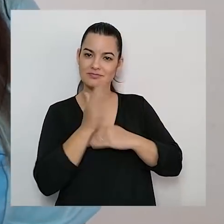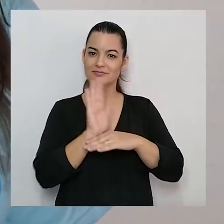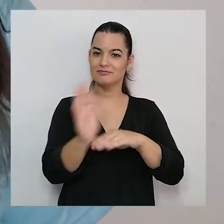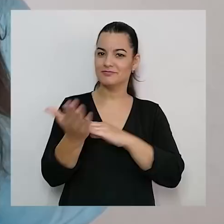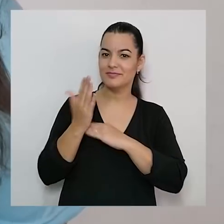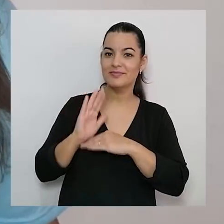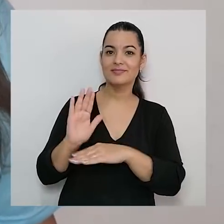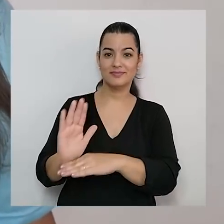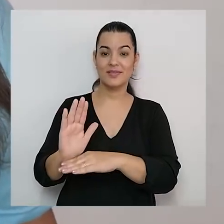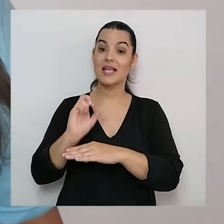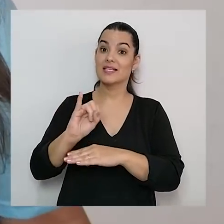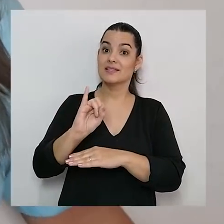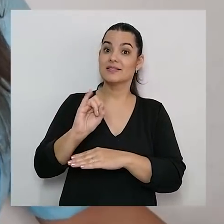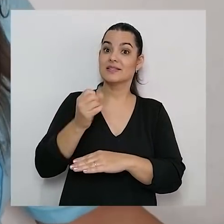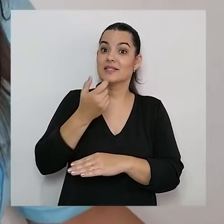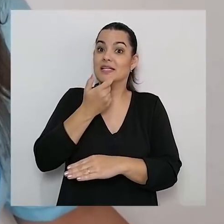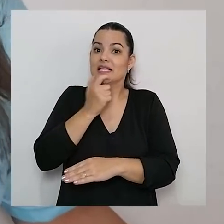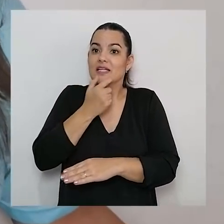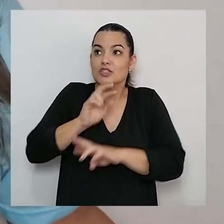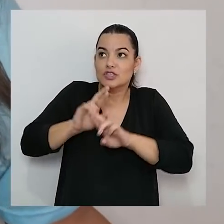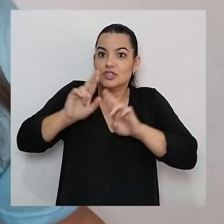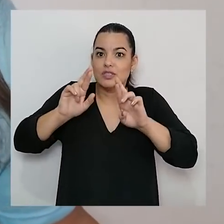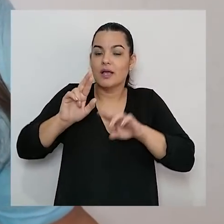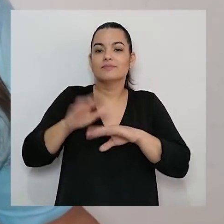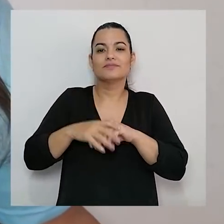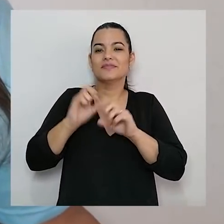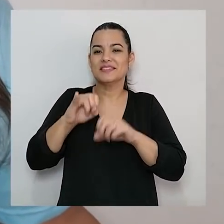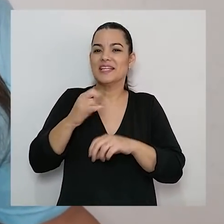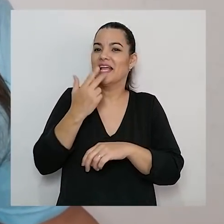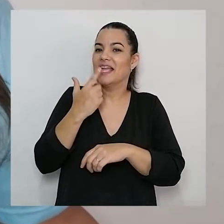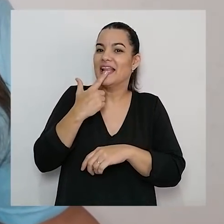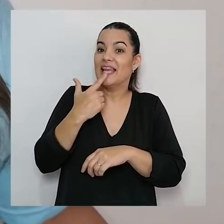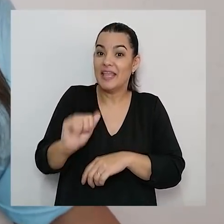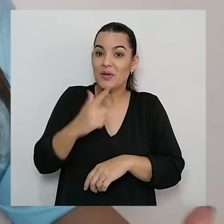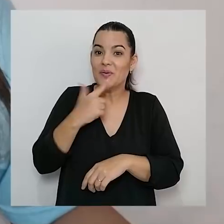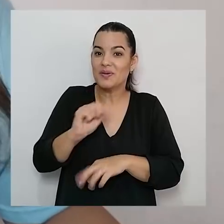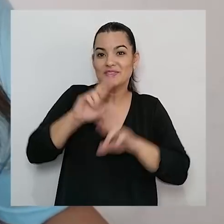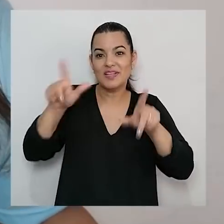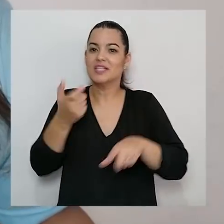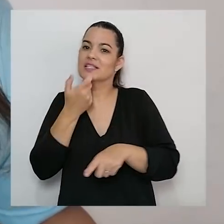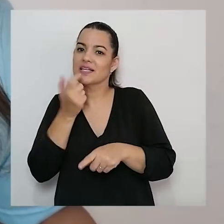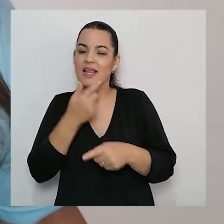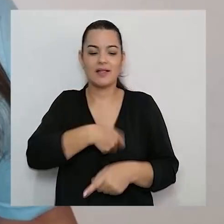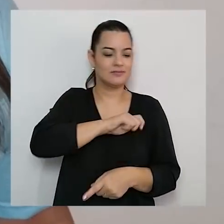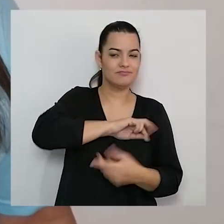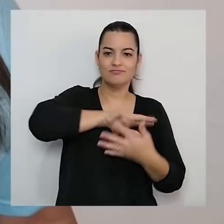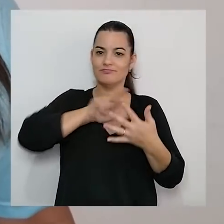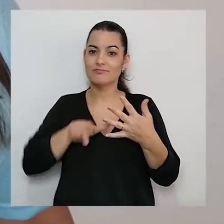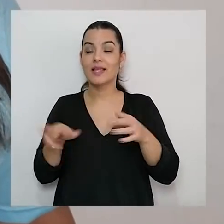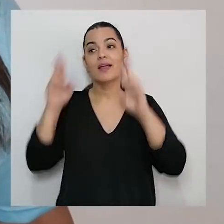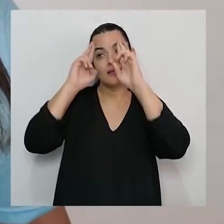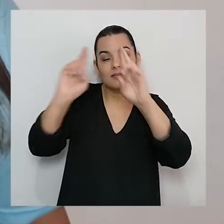para ajudarmos uns aos outros, no caso de um idioma internacional, por exemplo, vindos de outros países,